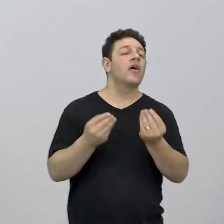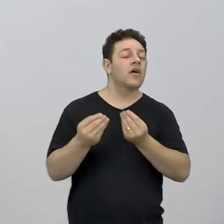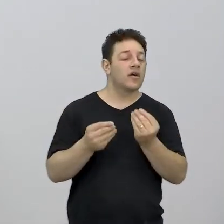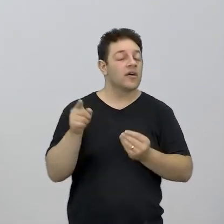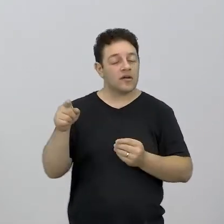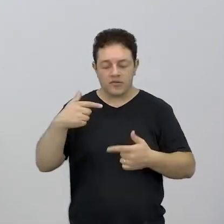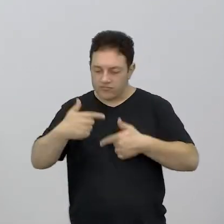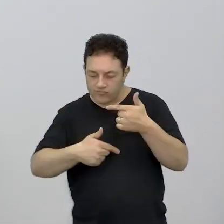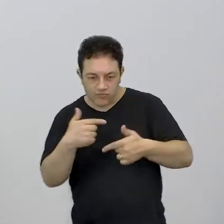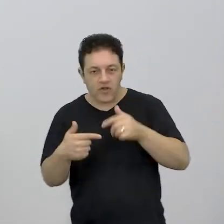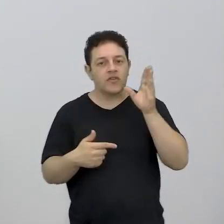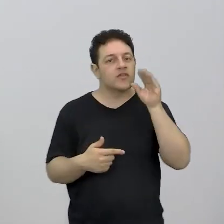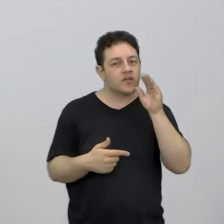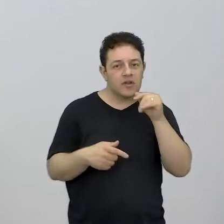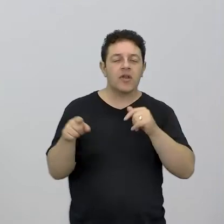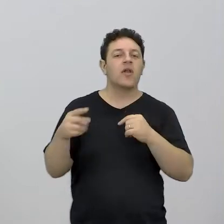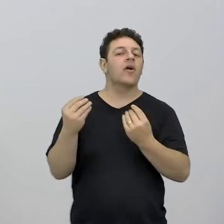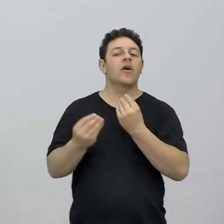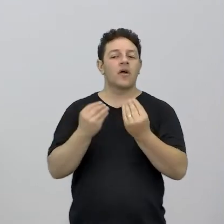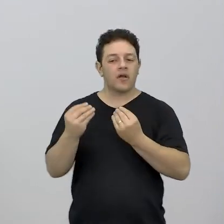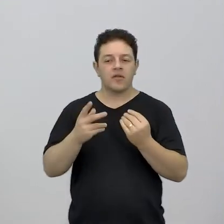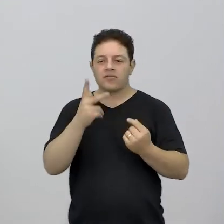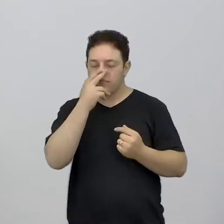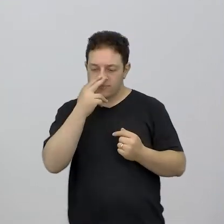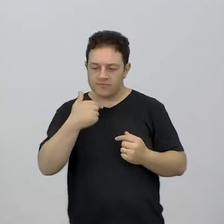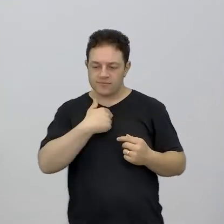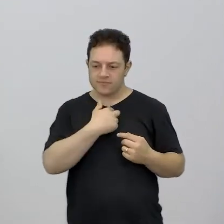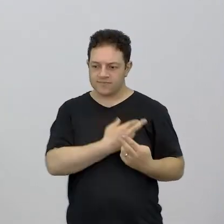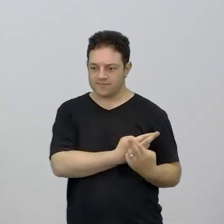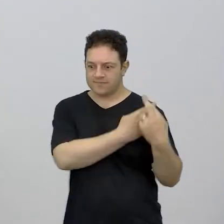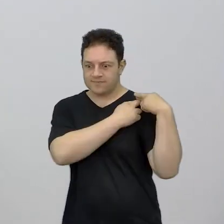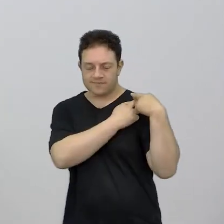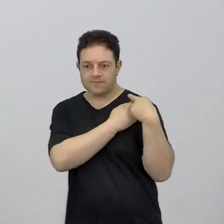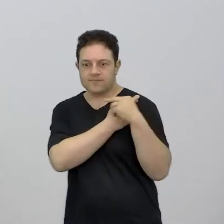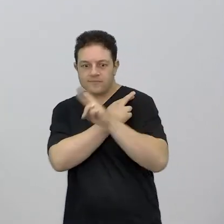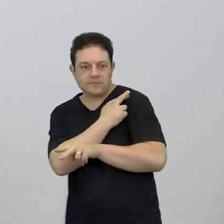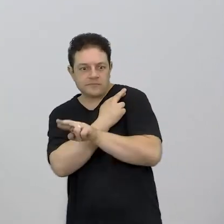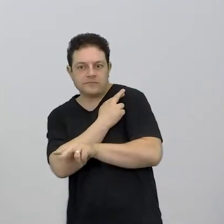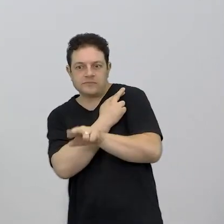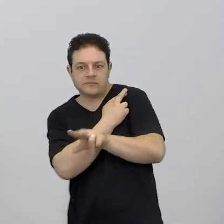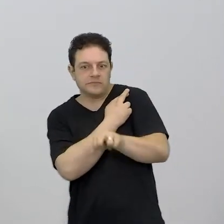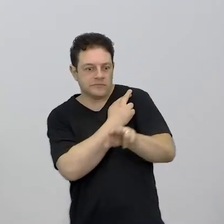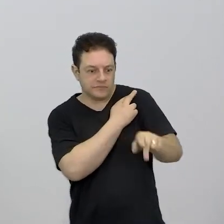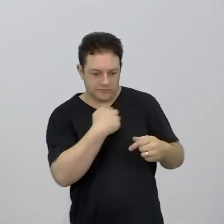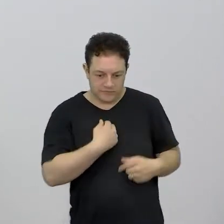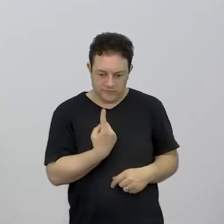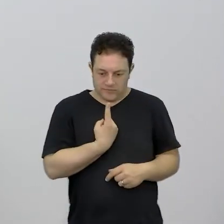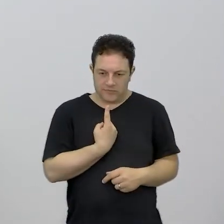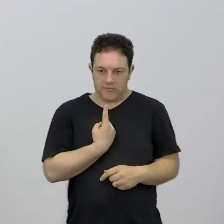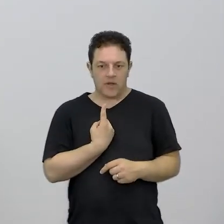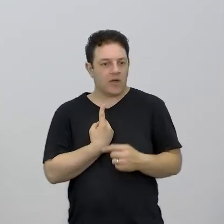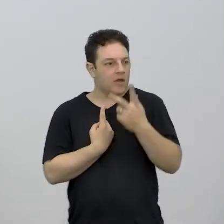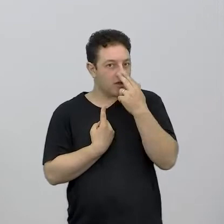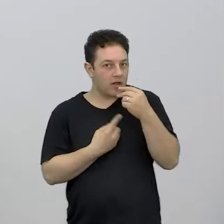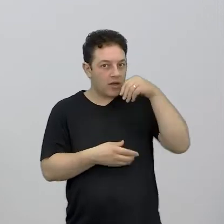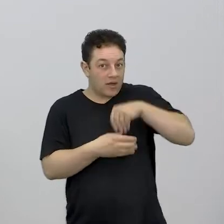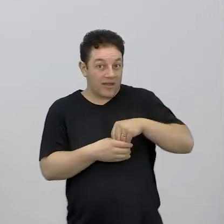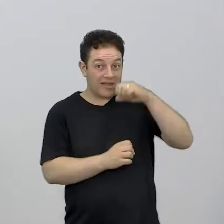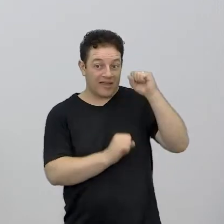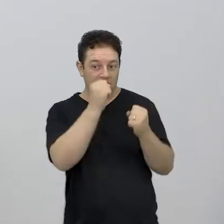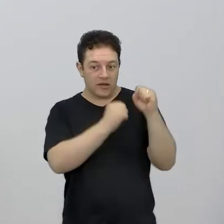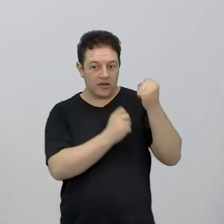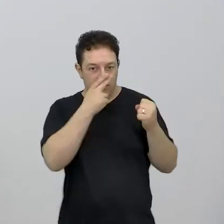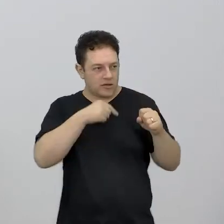mais passou a se ver responsável por muitos processos e a competição interna nas